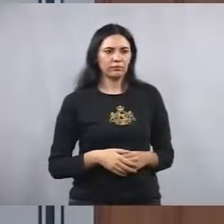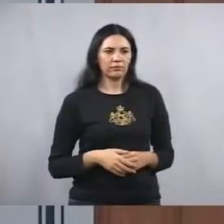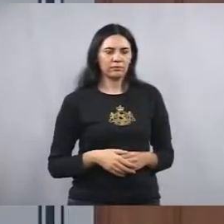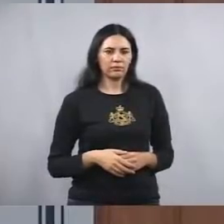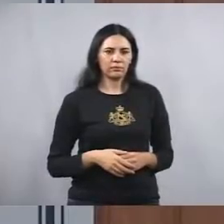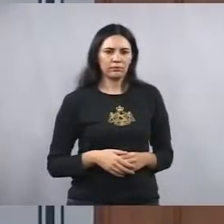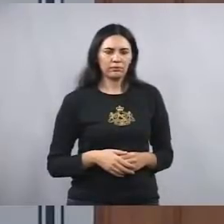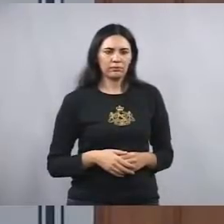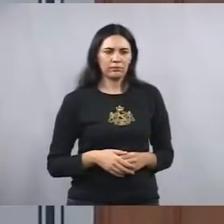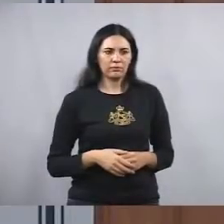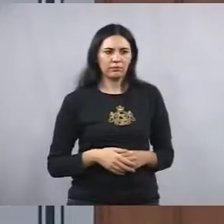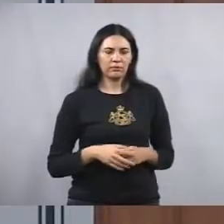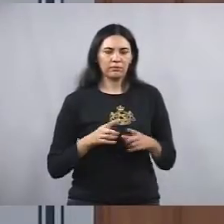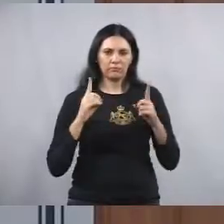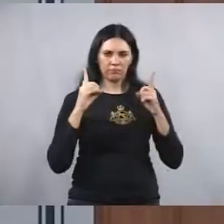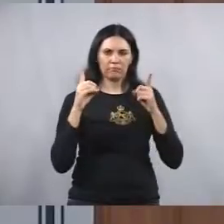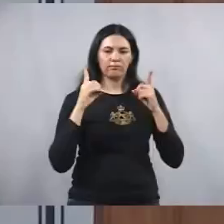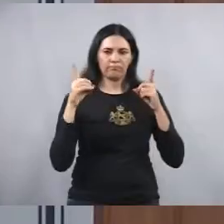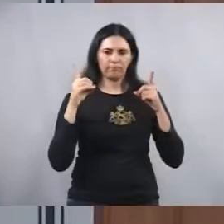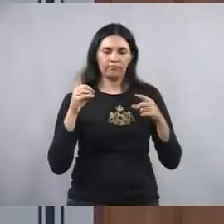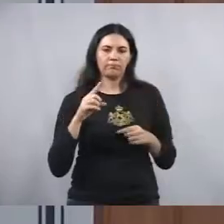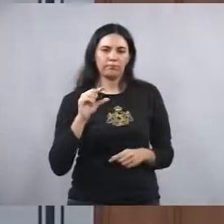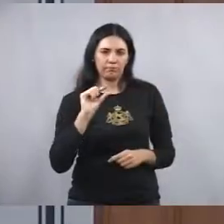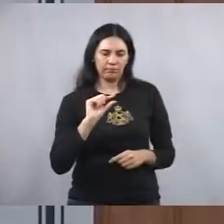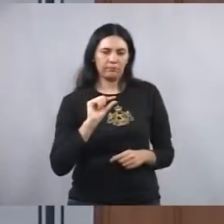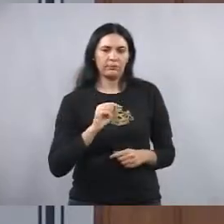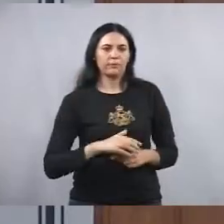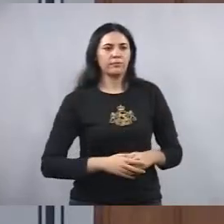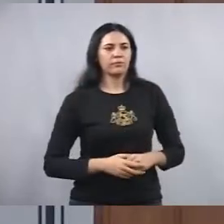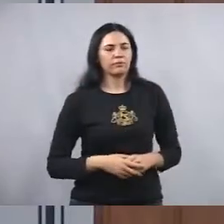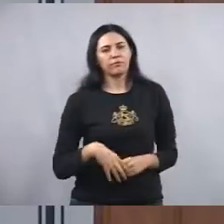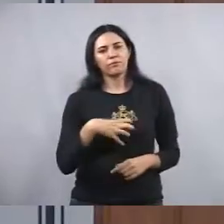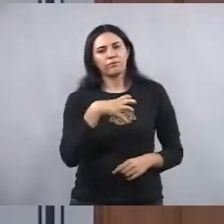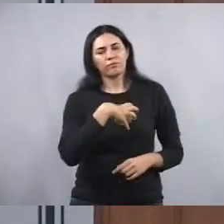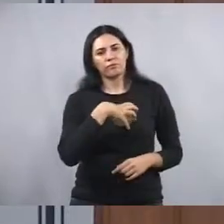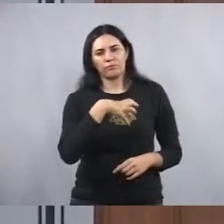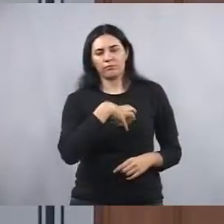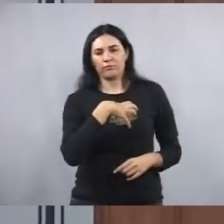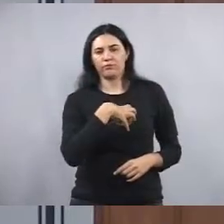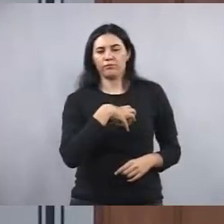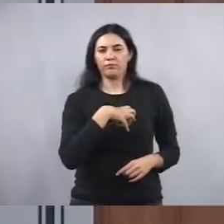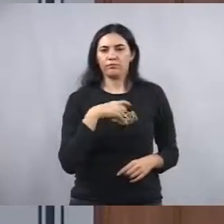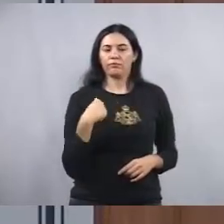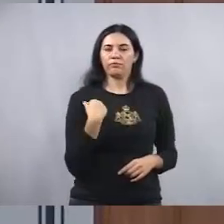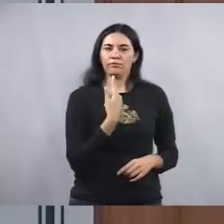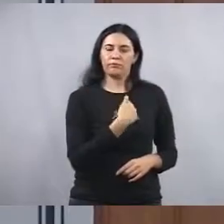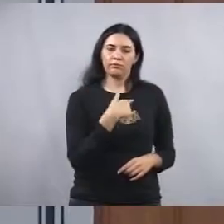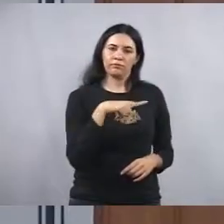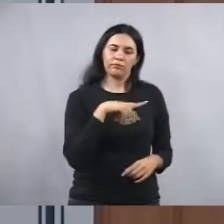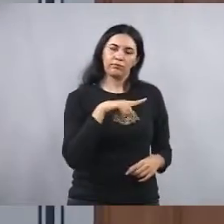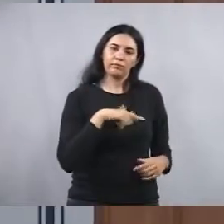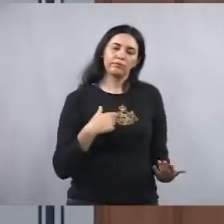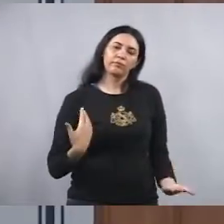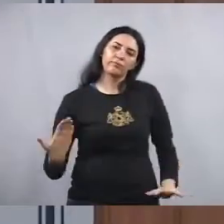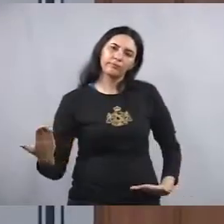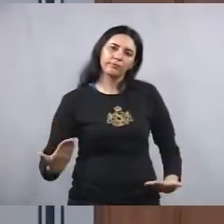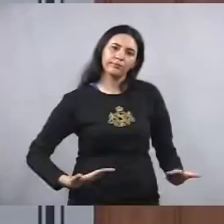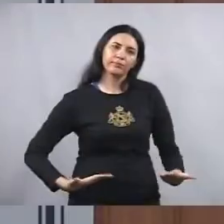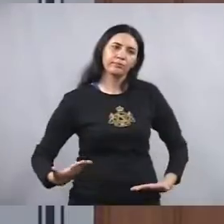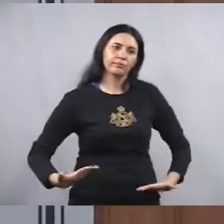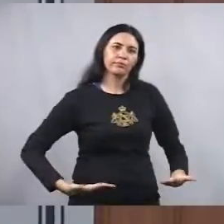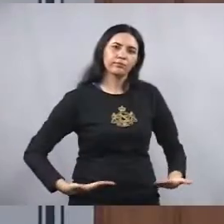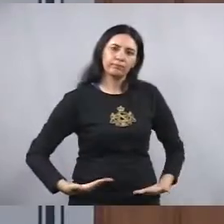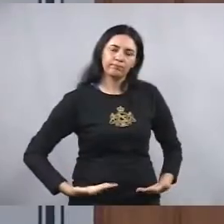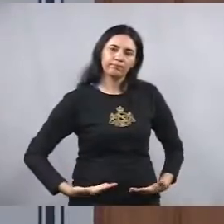que eu acho que esse pouco é o bastante É no sentido que nós temos servidores concursados